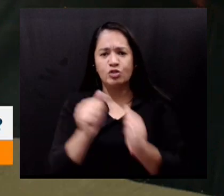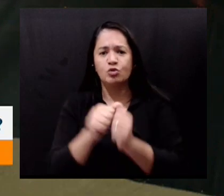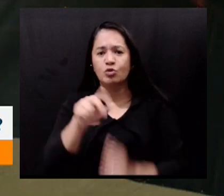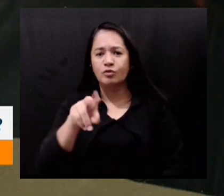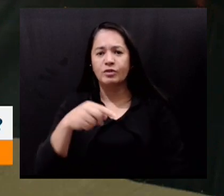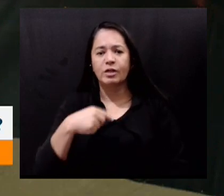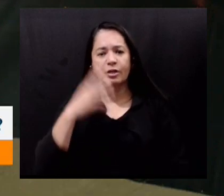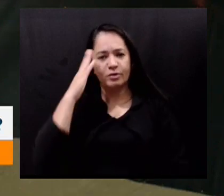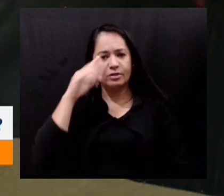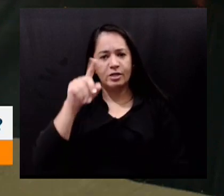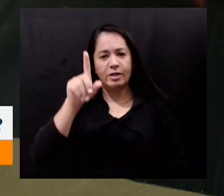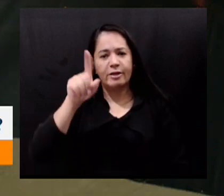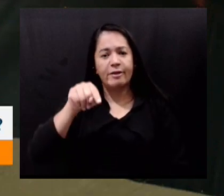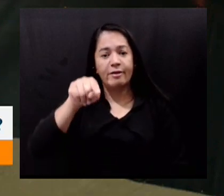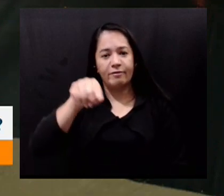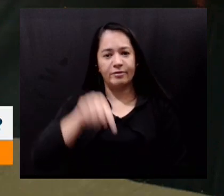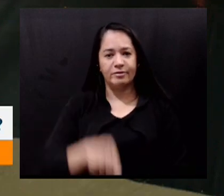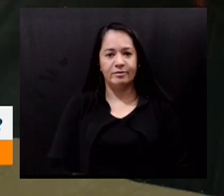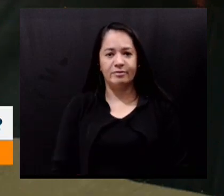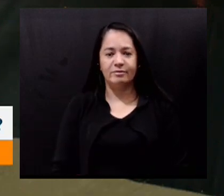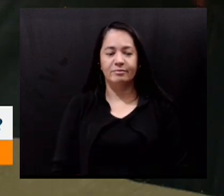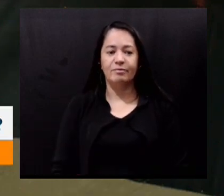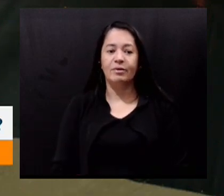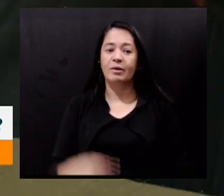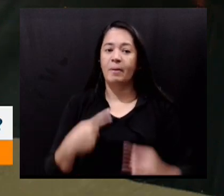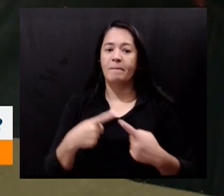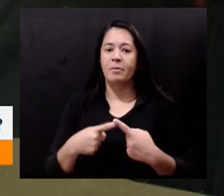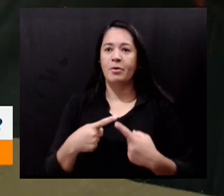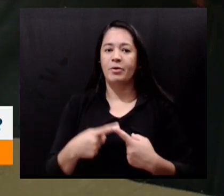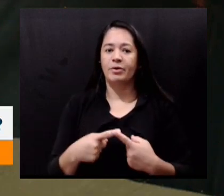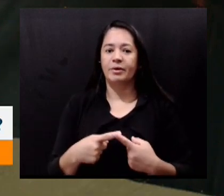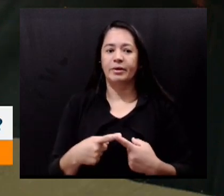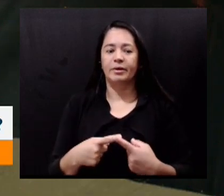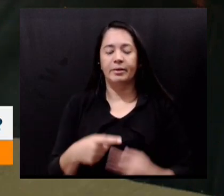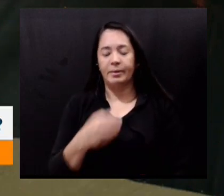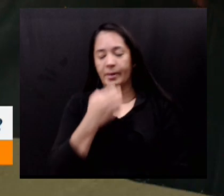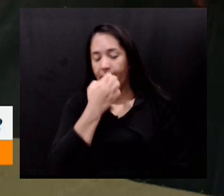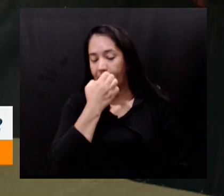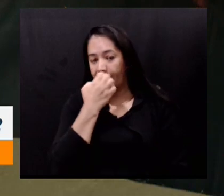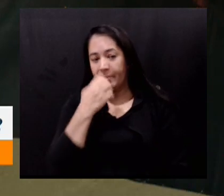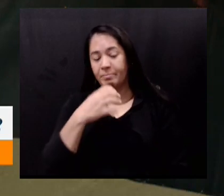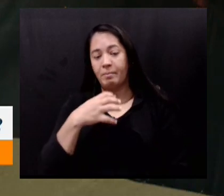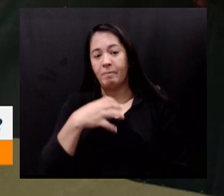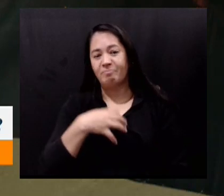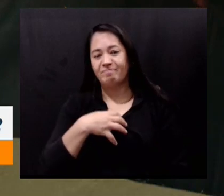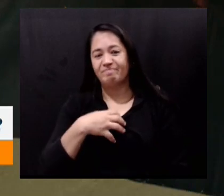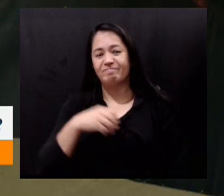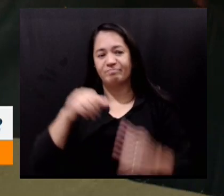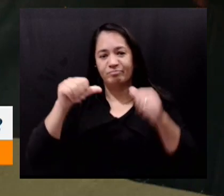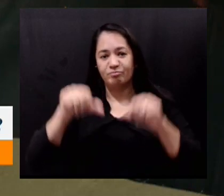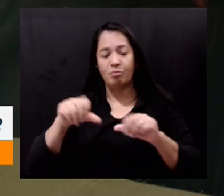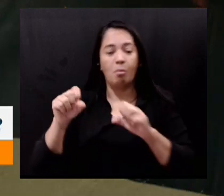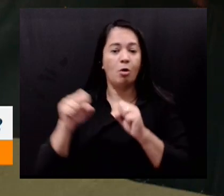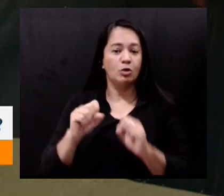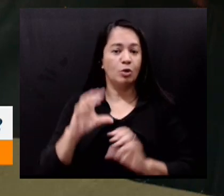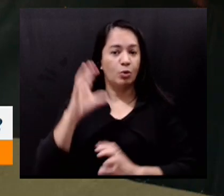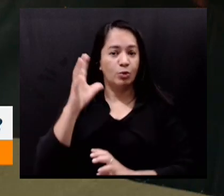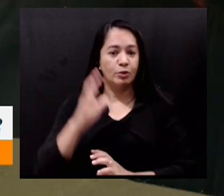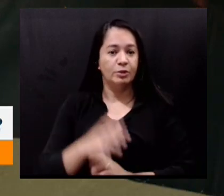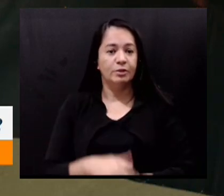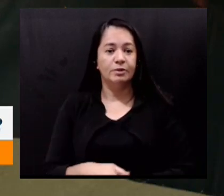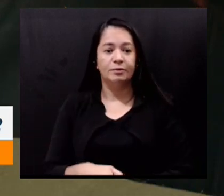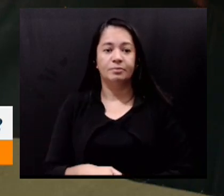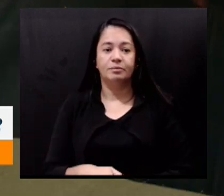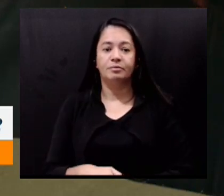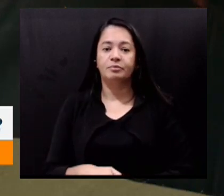pode gerar aí uma sensação ruim e também uma sensação de que você já não